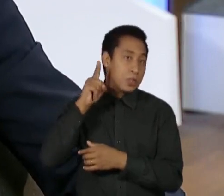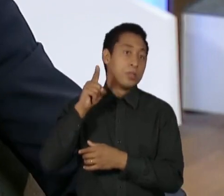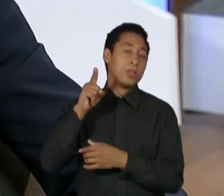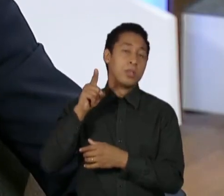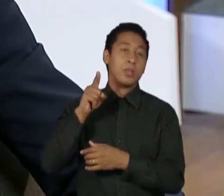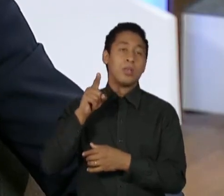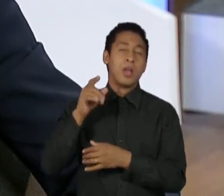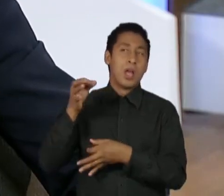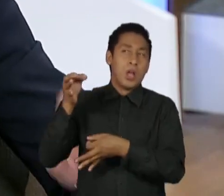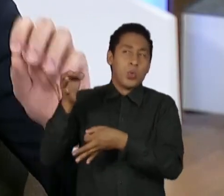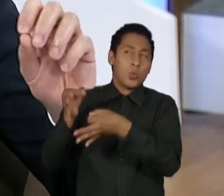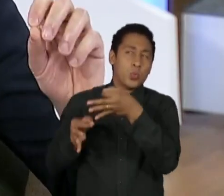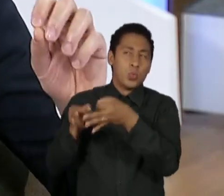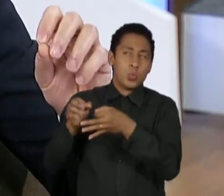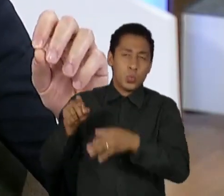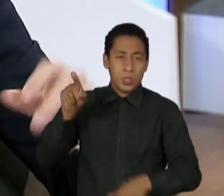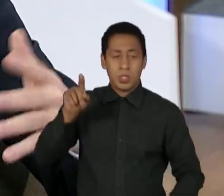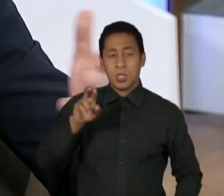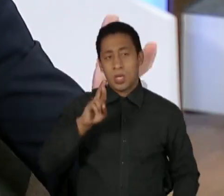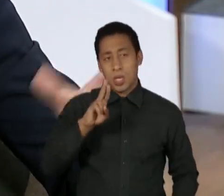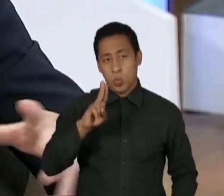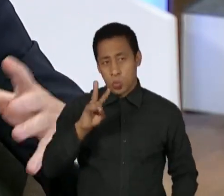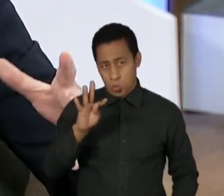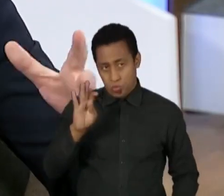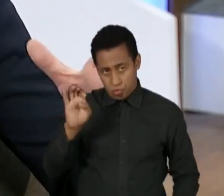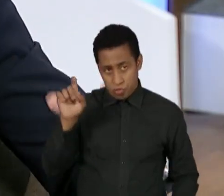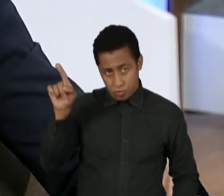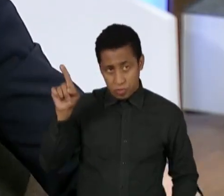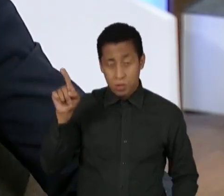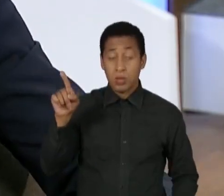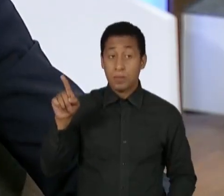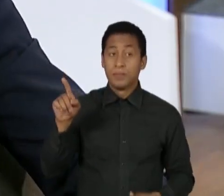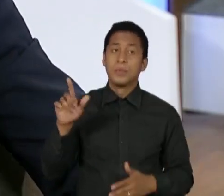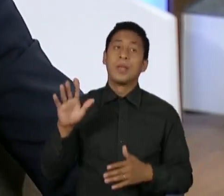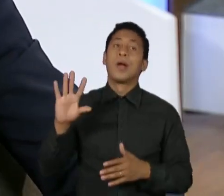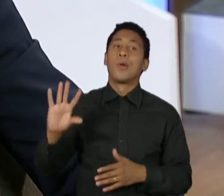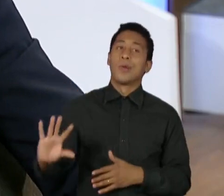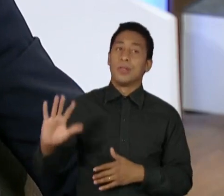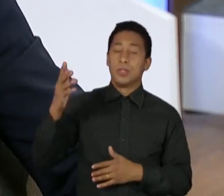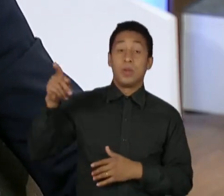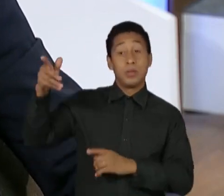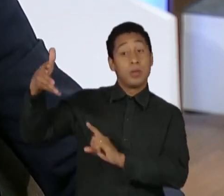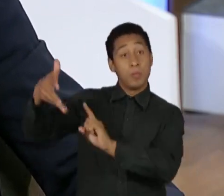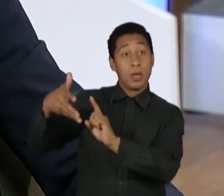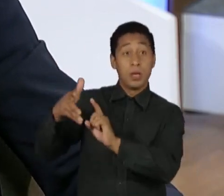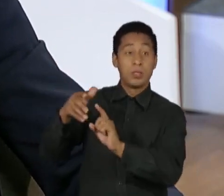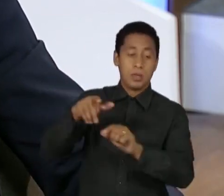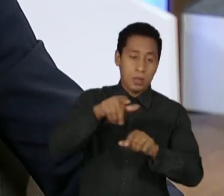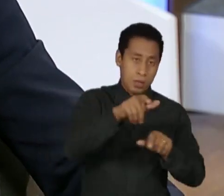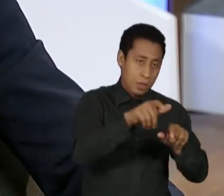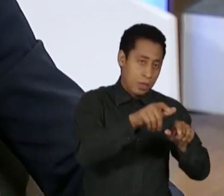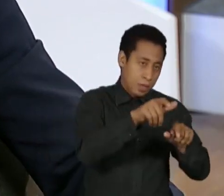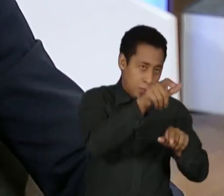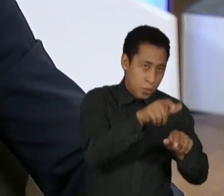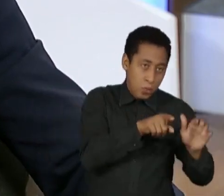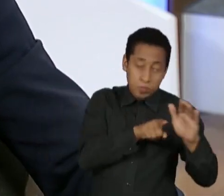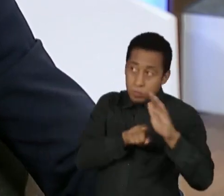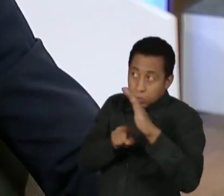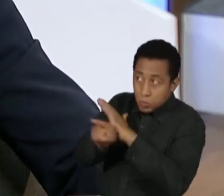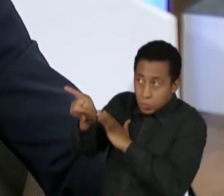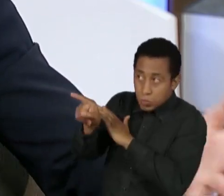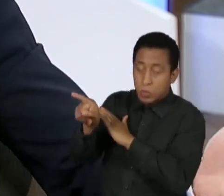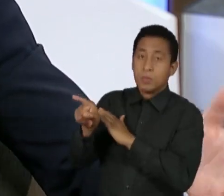Ruth Ginsburg, dizia o seguinte: ela foi perguntada numa palestra que participou se ela